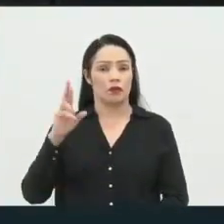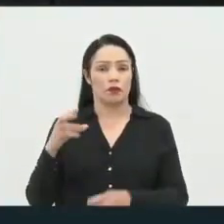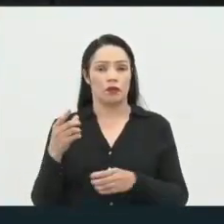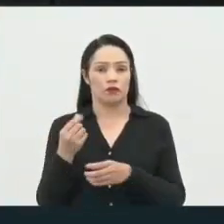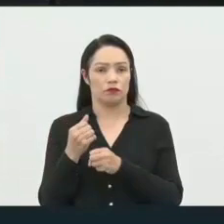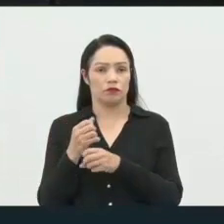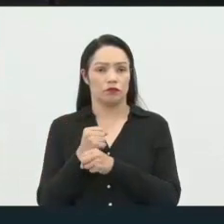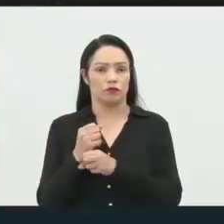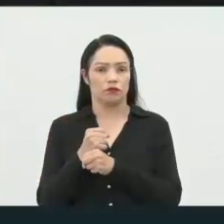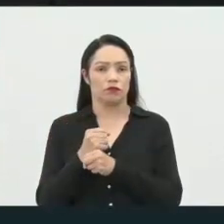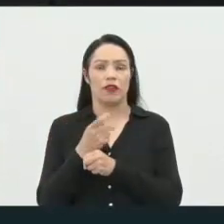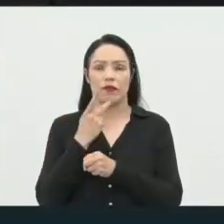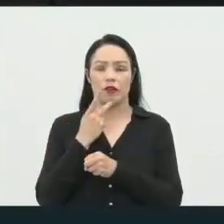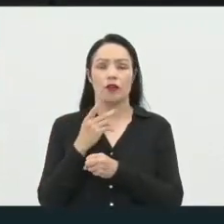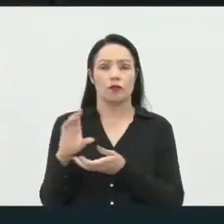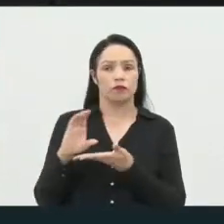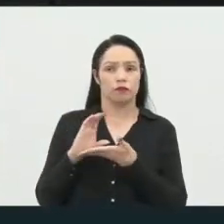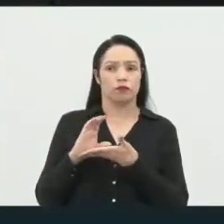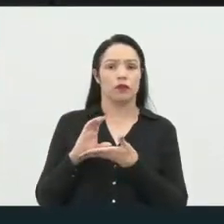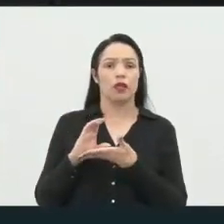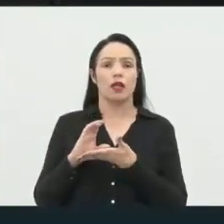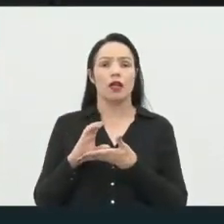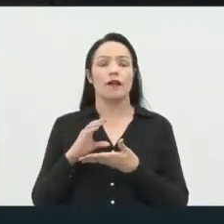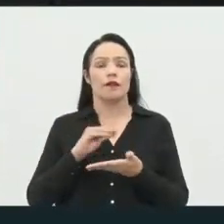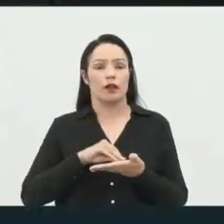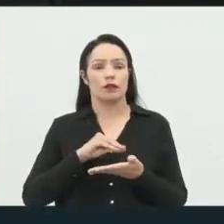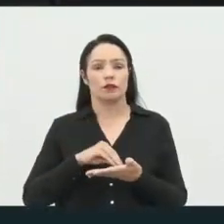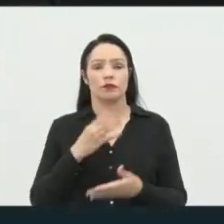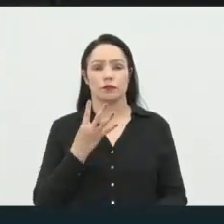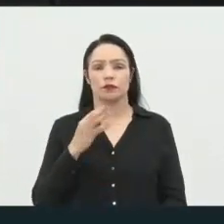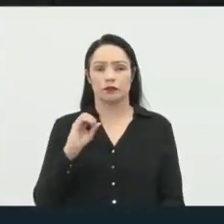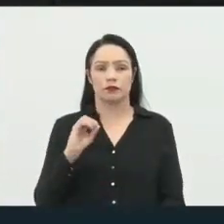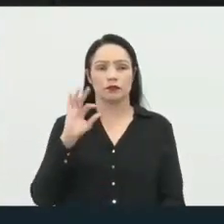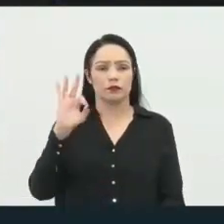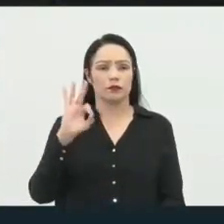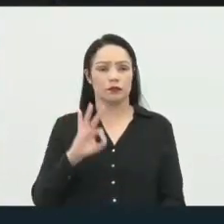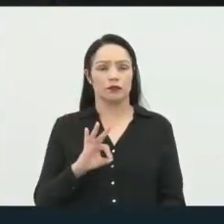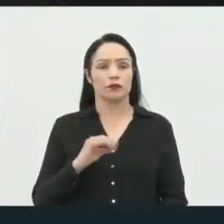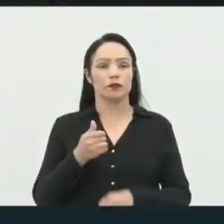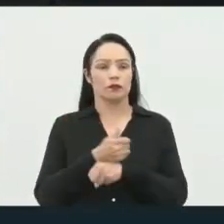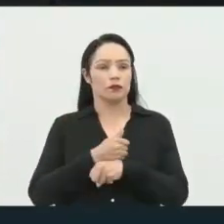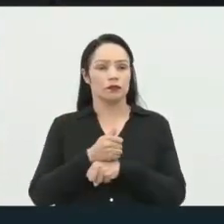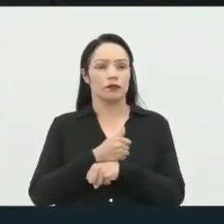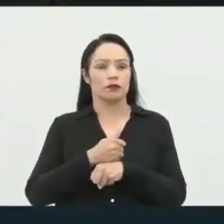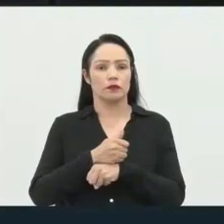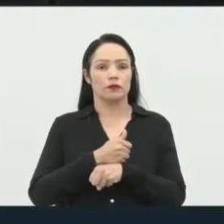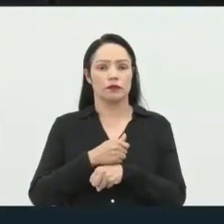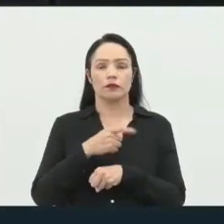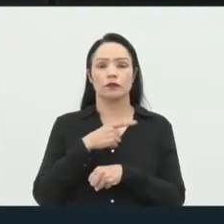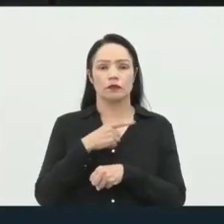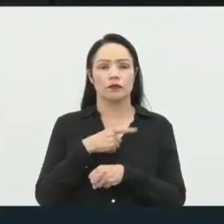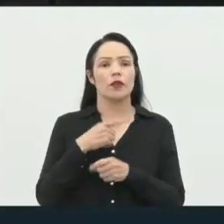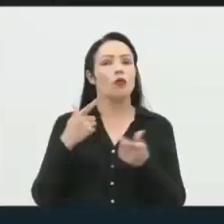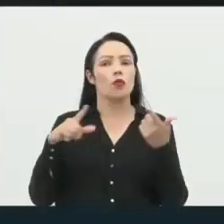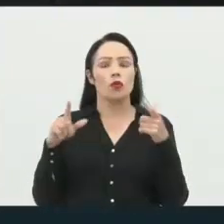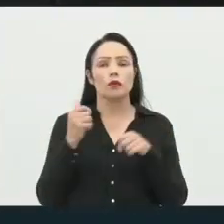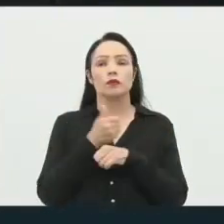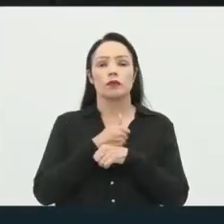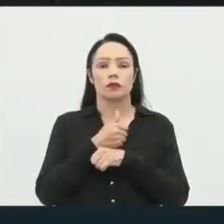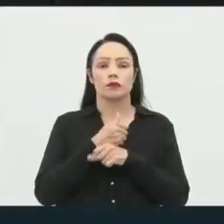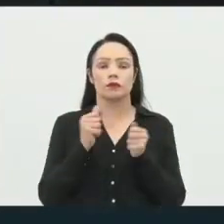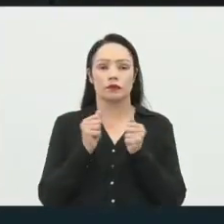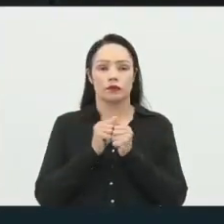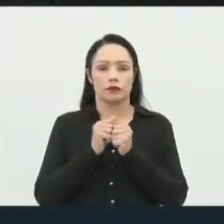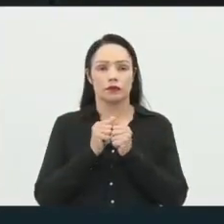recebeu porque ainda tá faltando ainda os 40% desses profissionais e mais o restante dos profissionais que